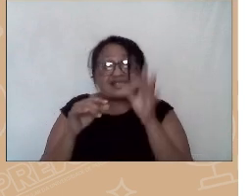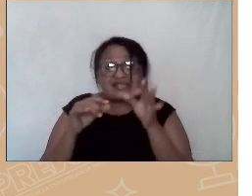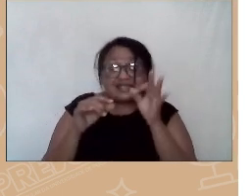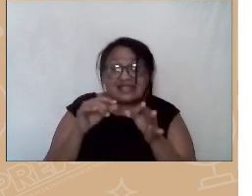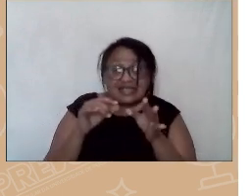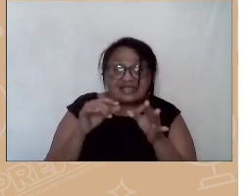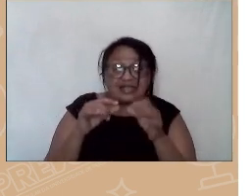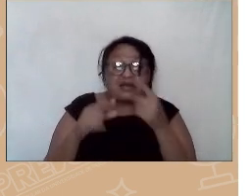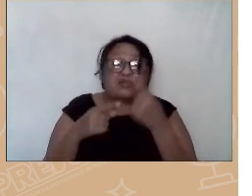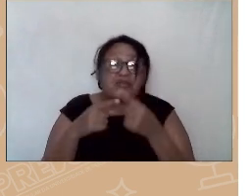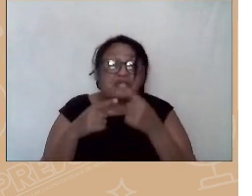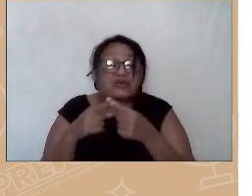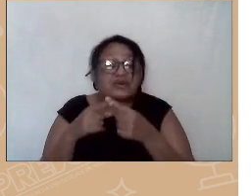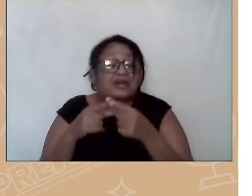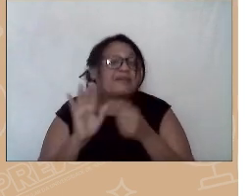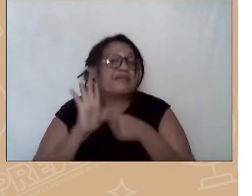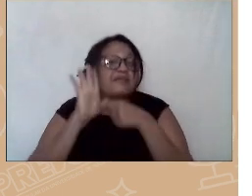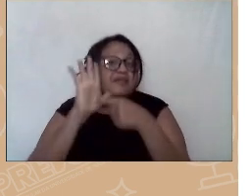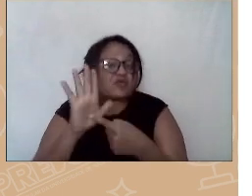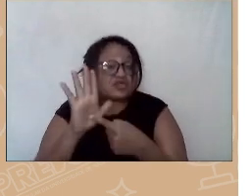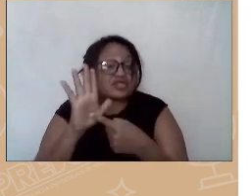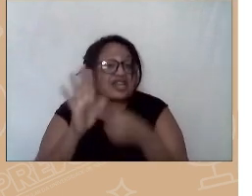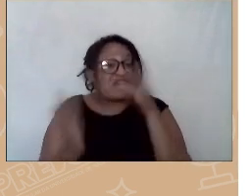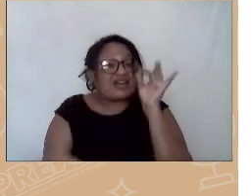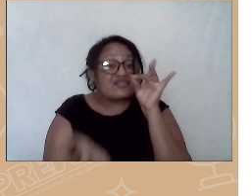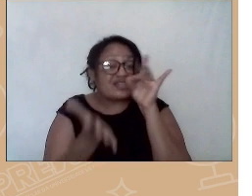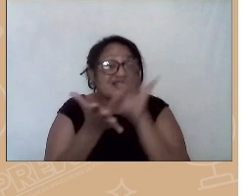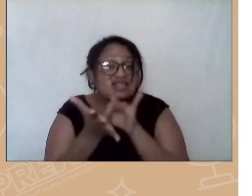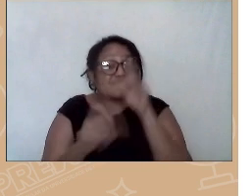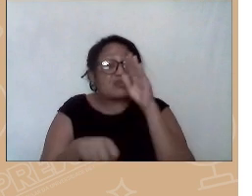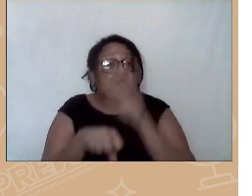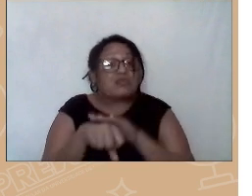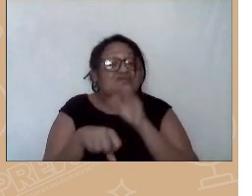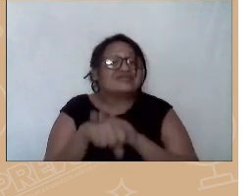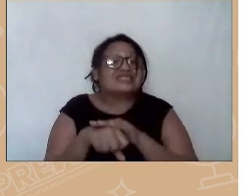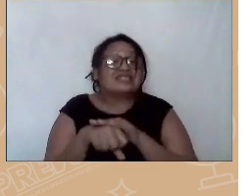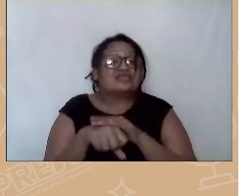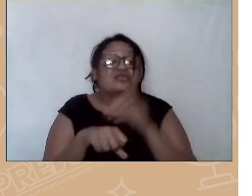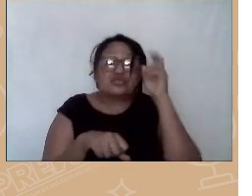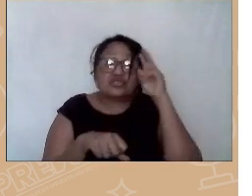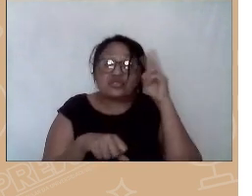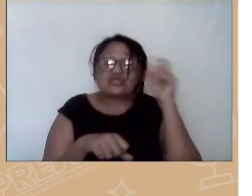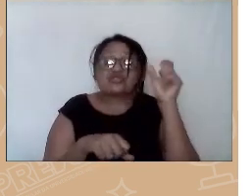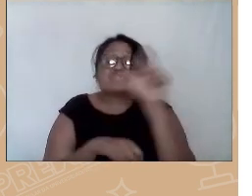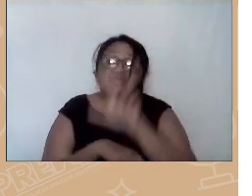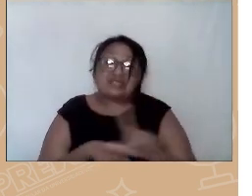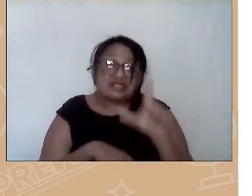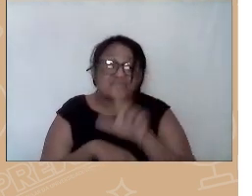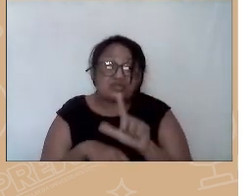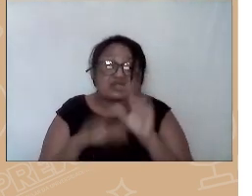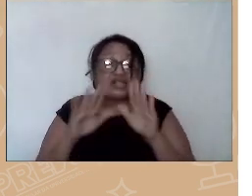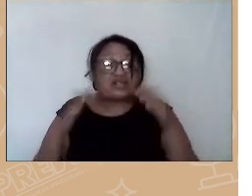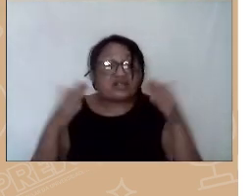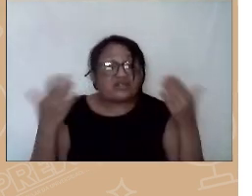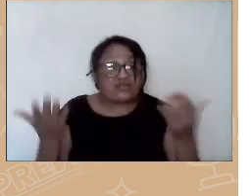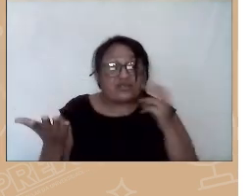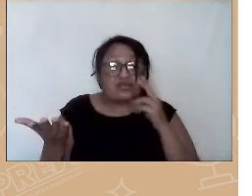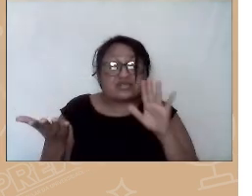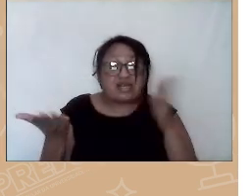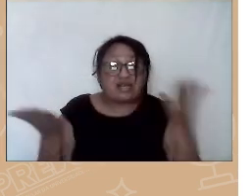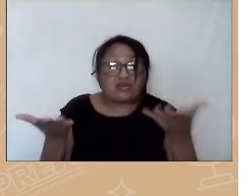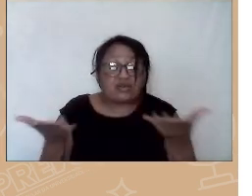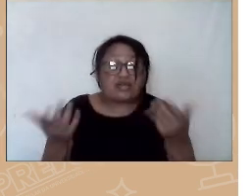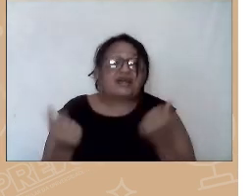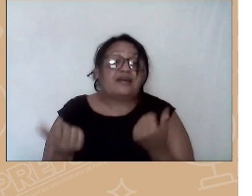com fidelidade o momento histórico literário vamos para a questão